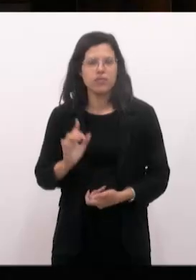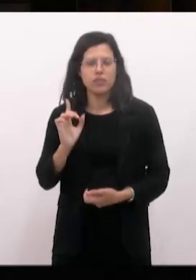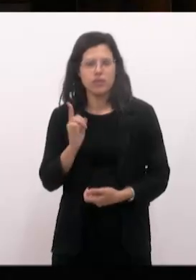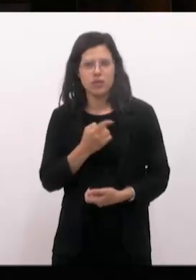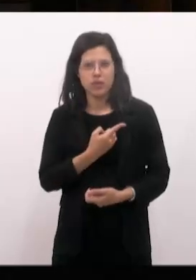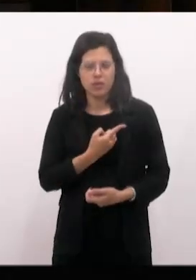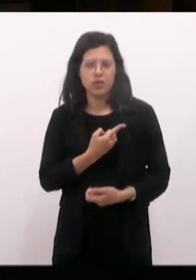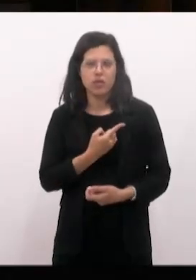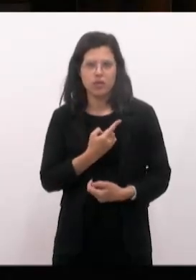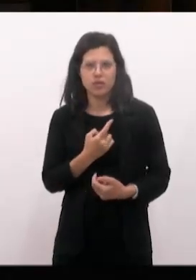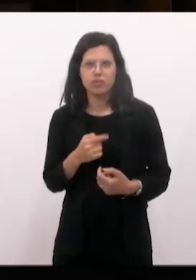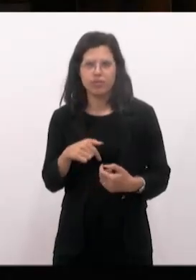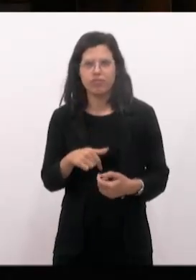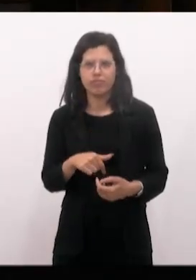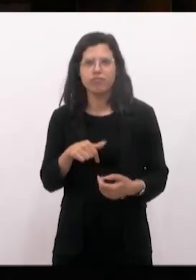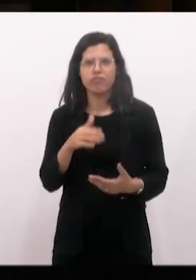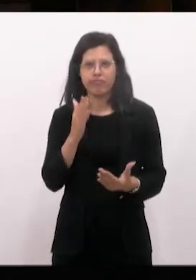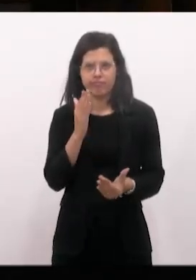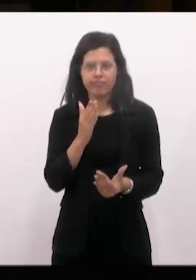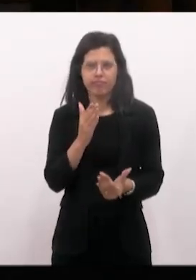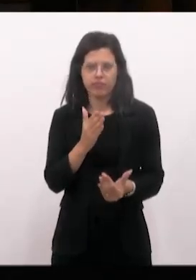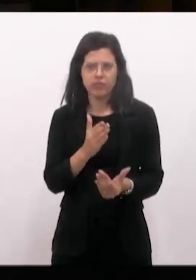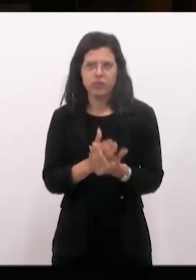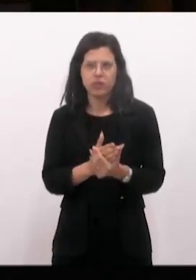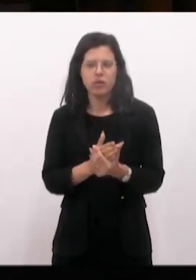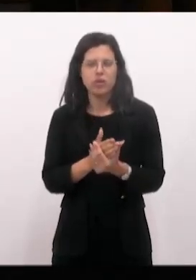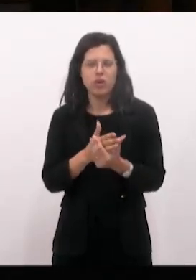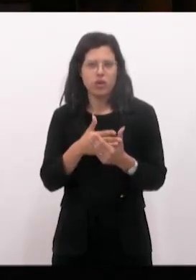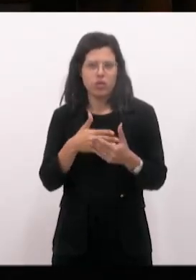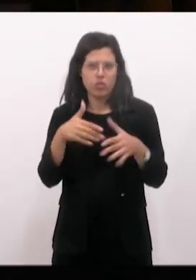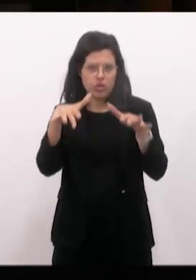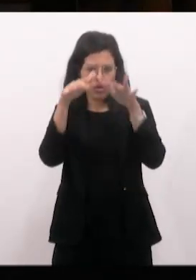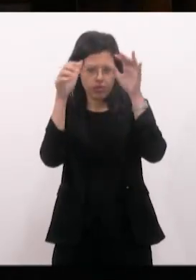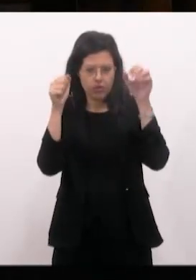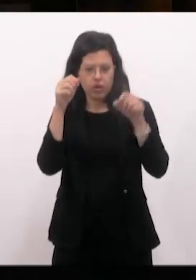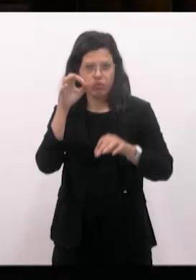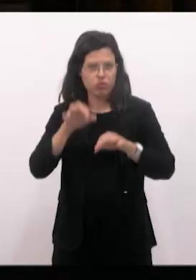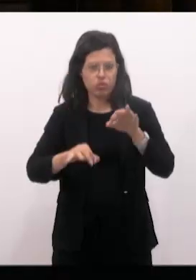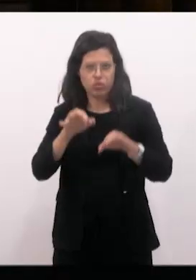no Tribunal de Justiça com uma ação direta de